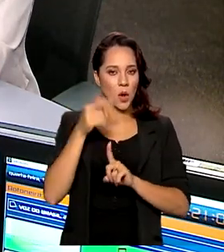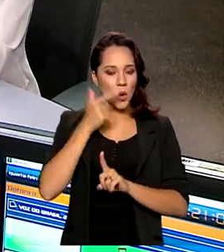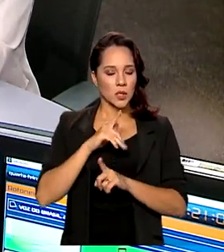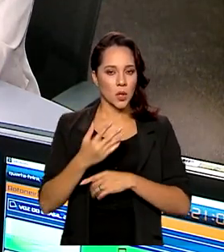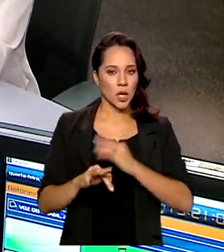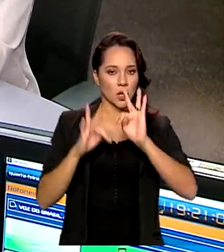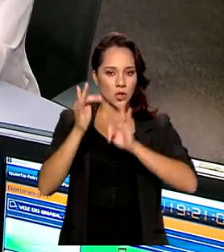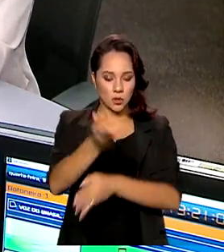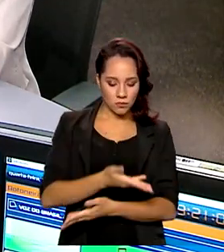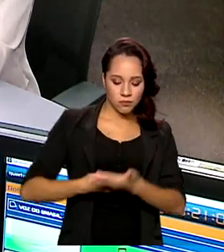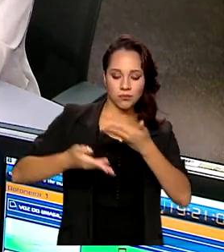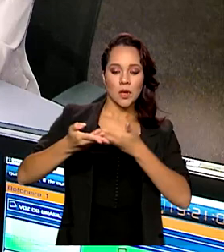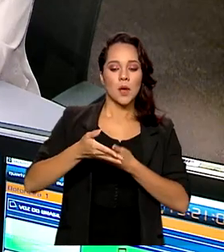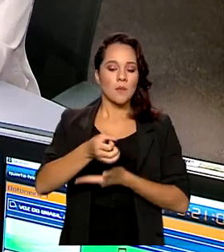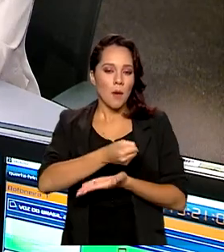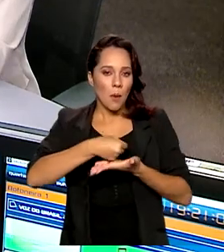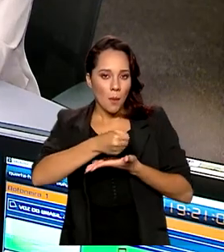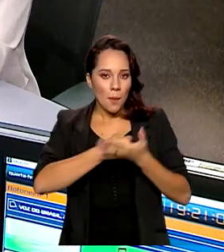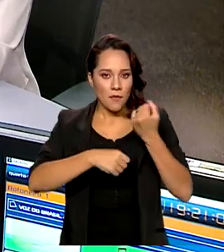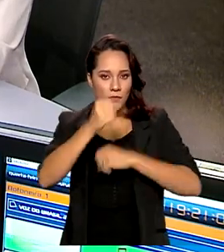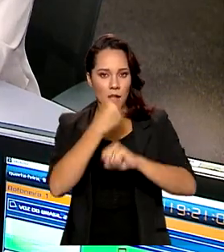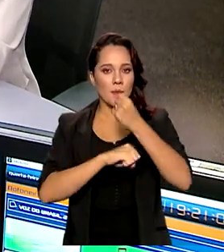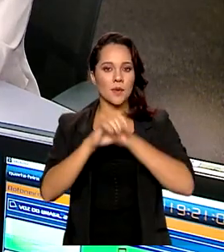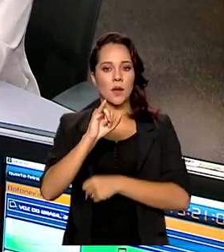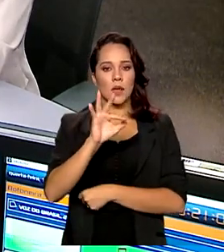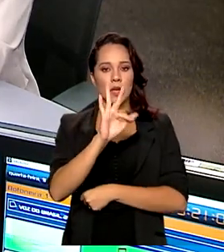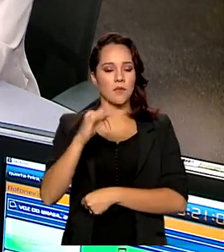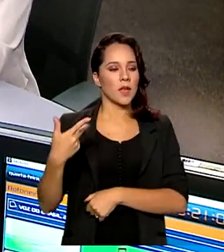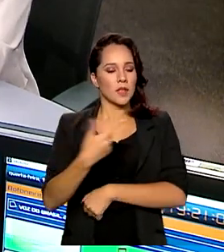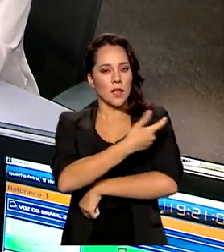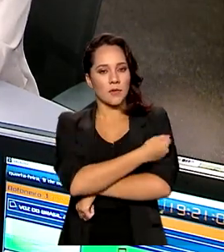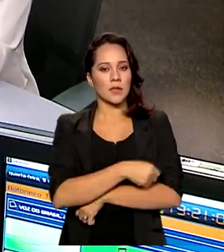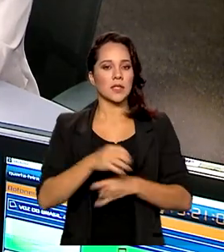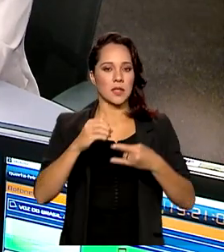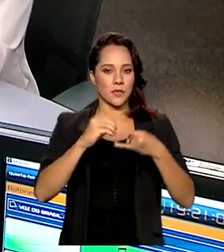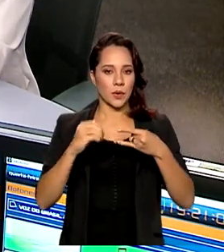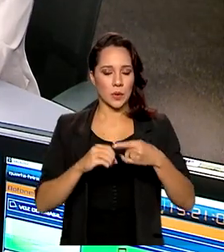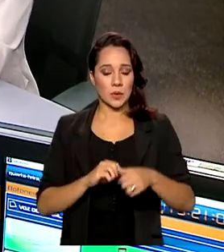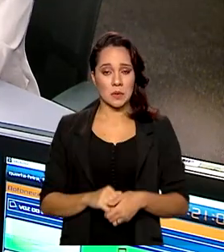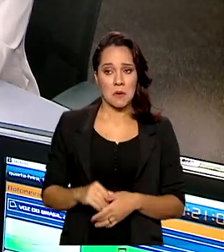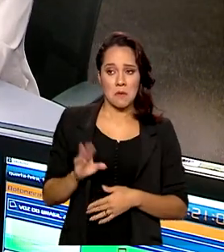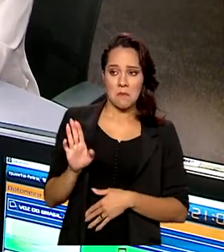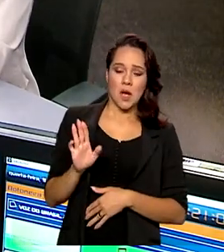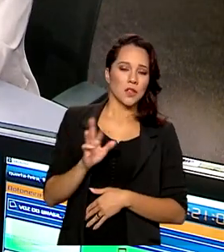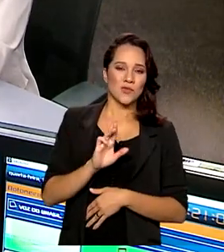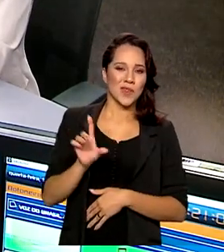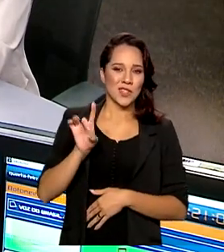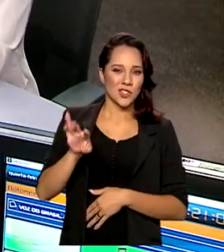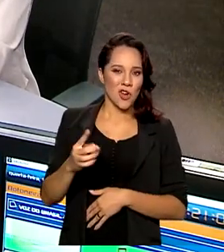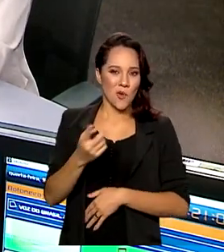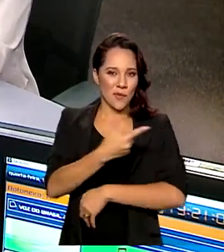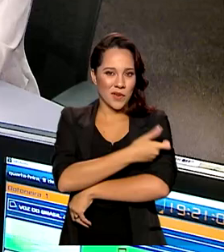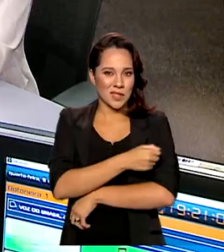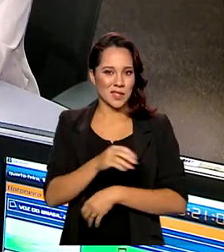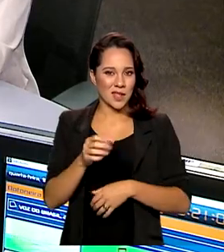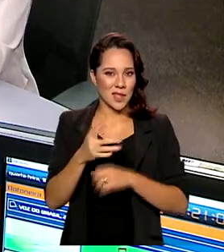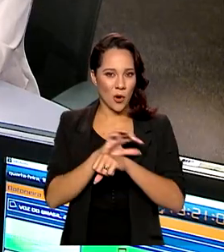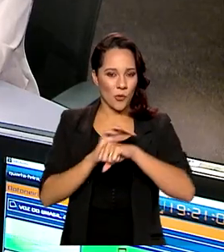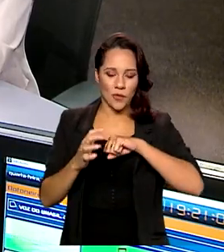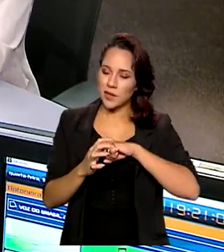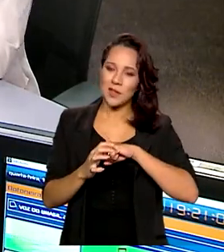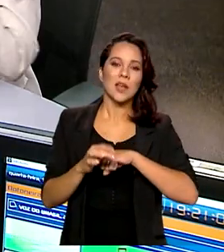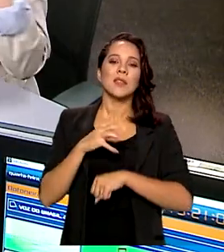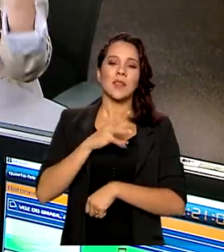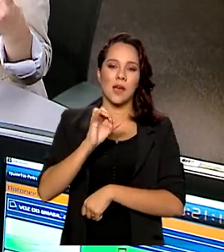tecnologia para produzir o insumo farmacêutico ativo da vacina Fiocruz. Mas não temos apenas essa vacina da Covid, nós